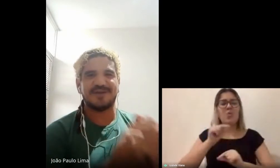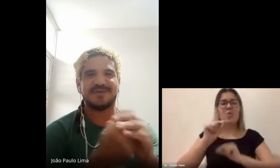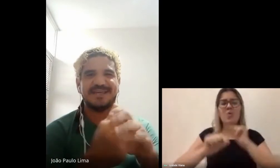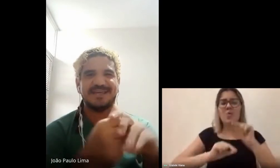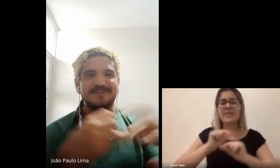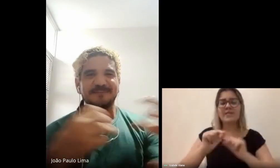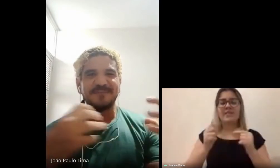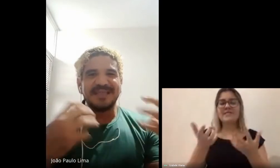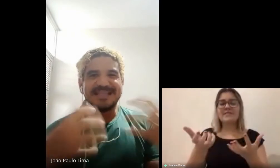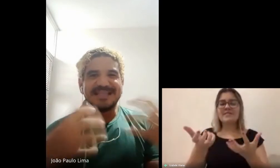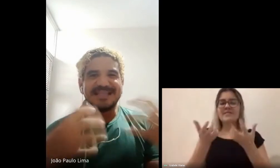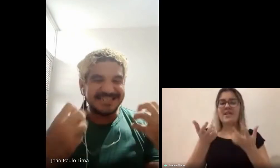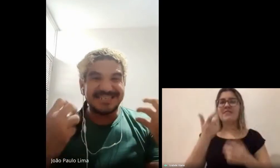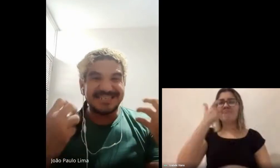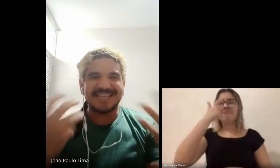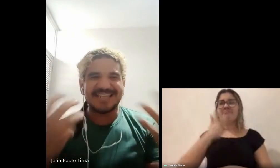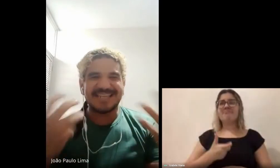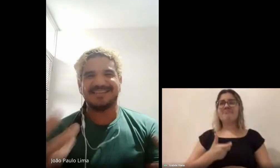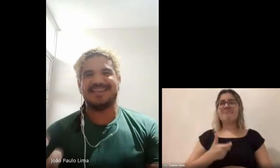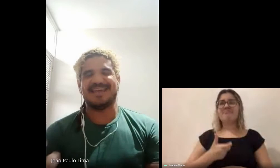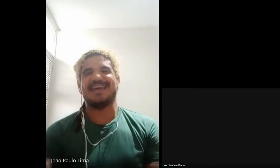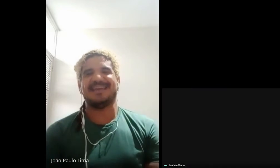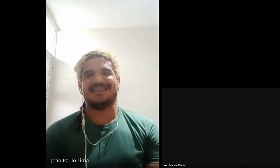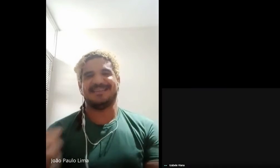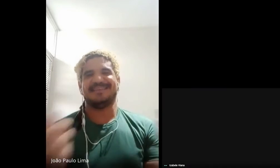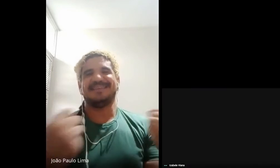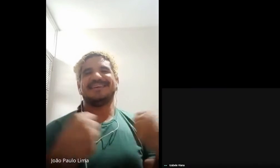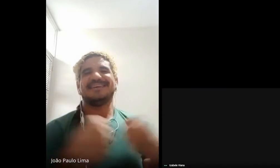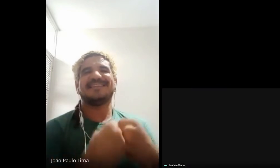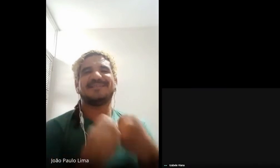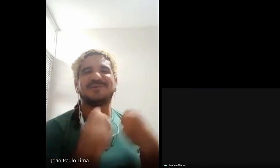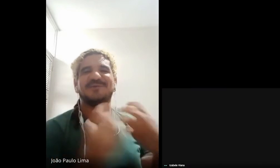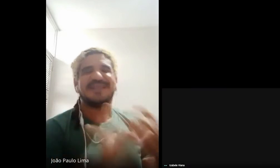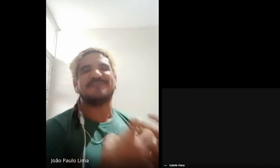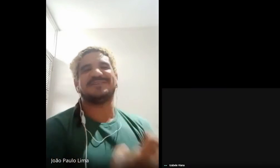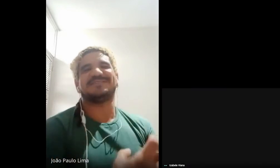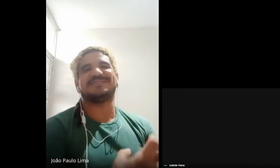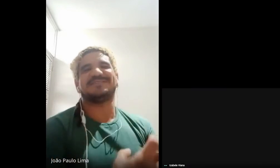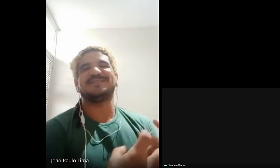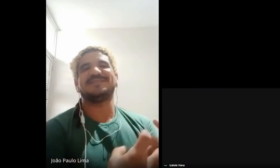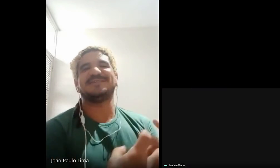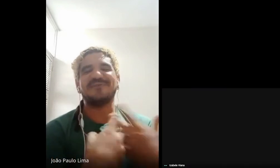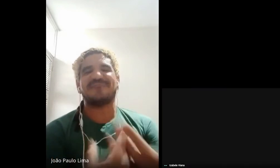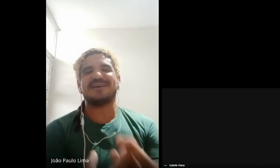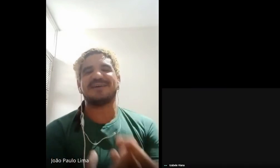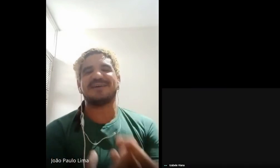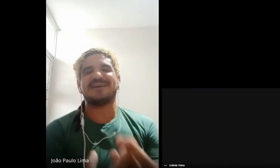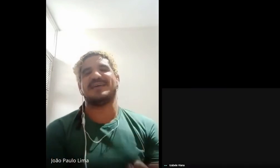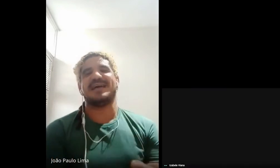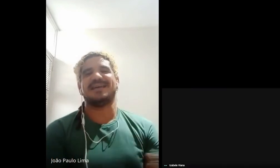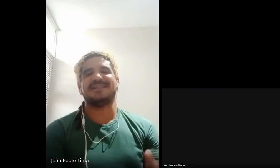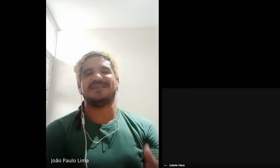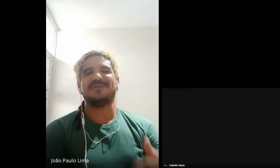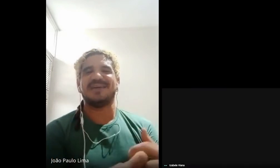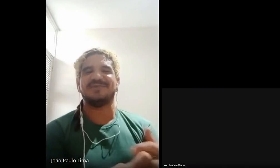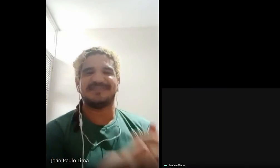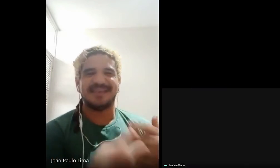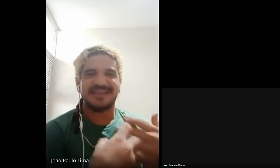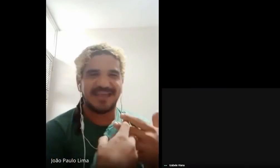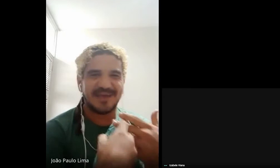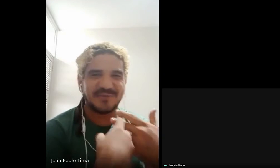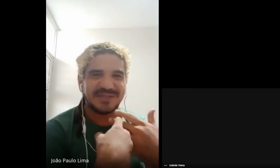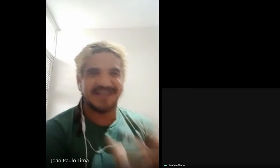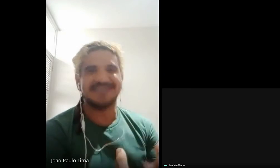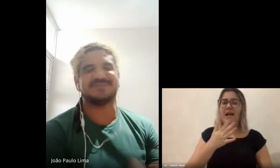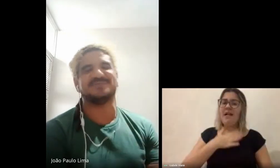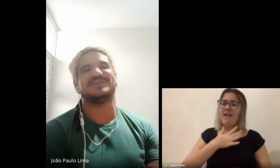acho que nessa insistência que é tá todo tempo dizendo, eu faço a minha arte, eu quero dizer que